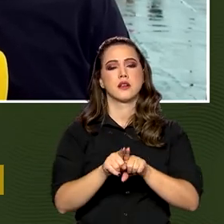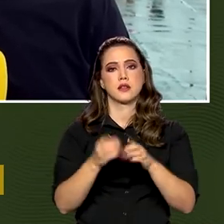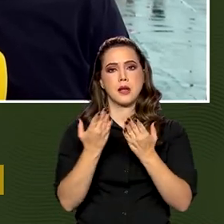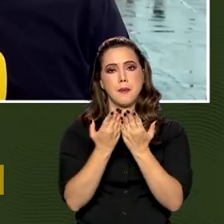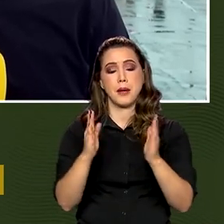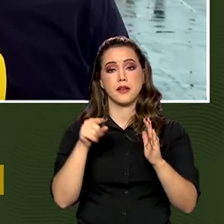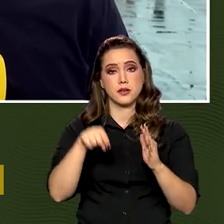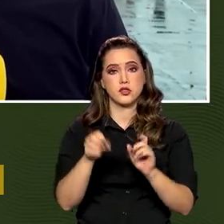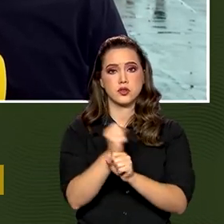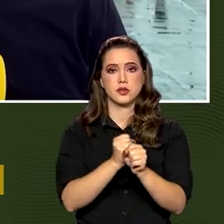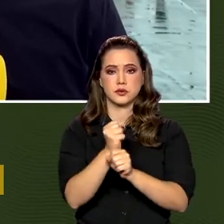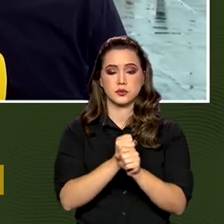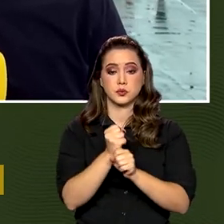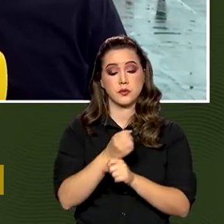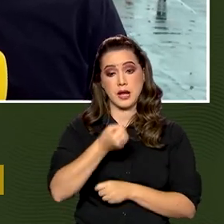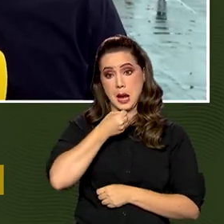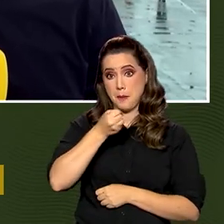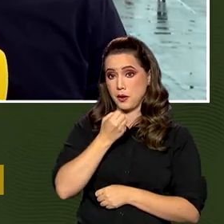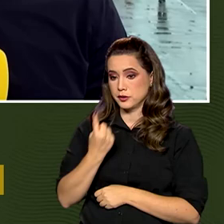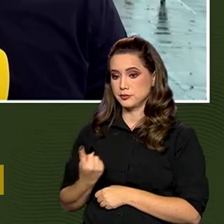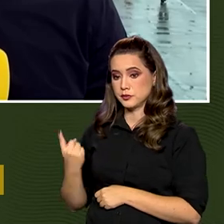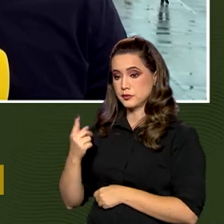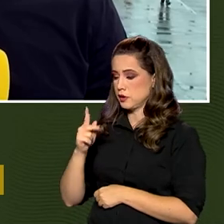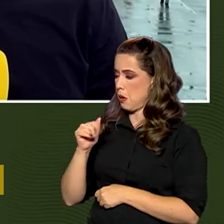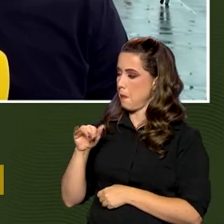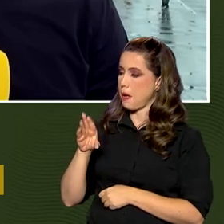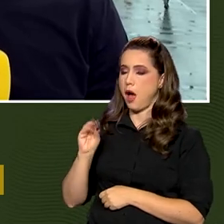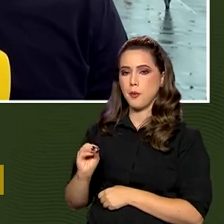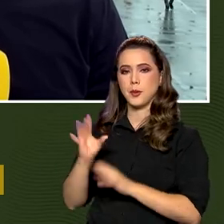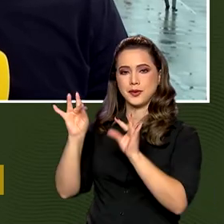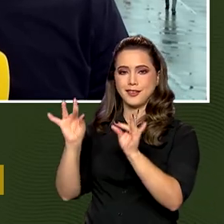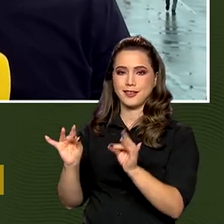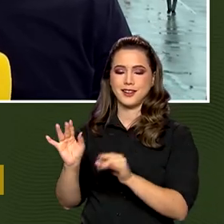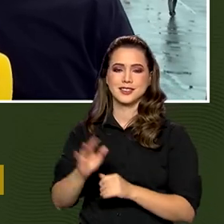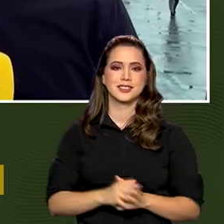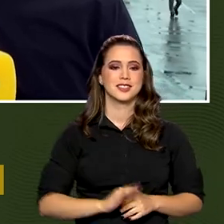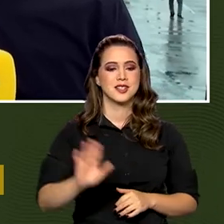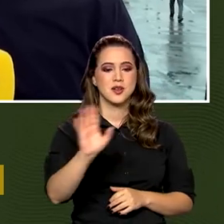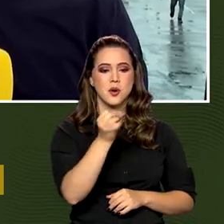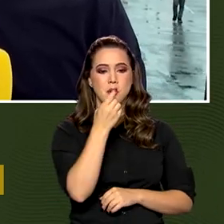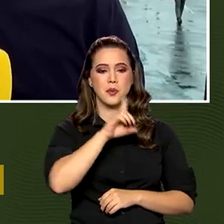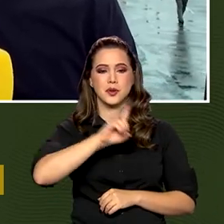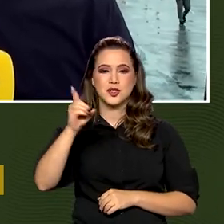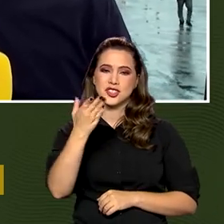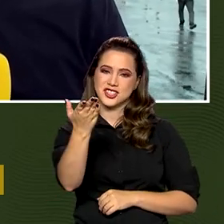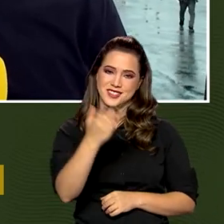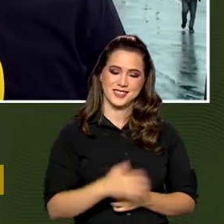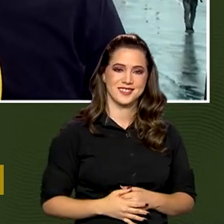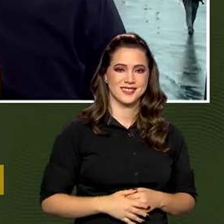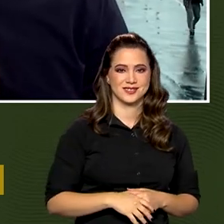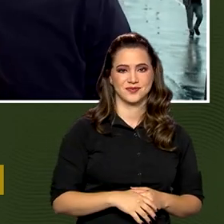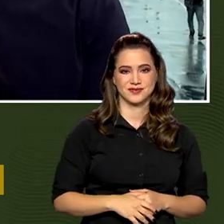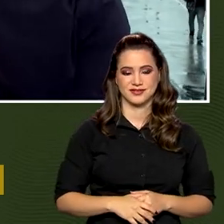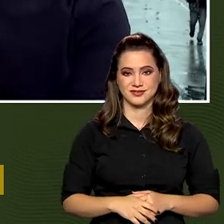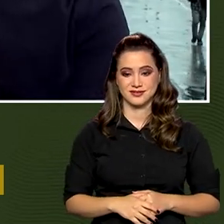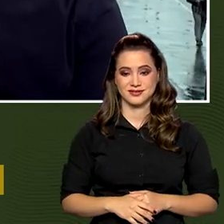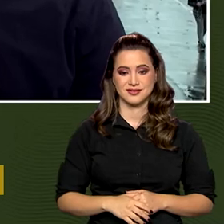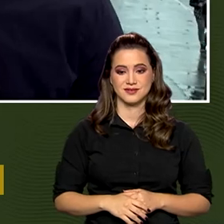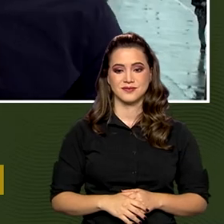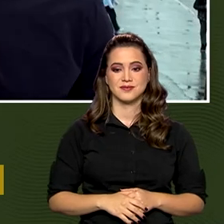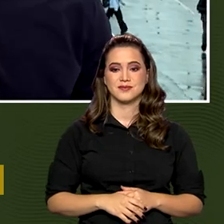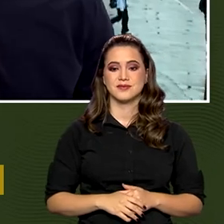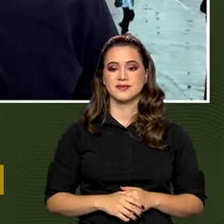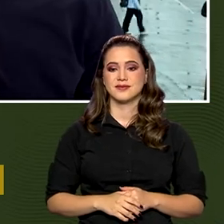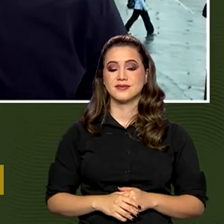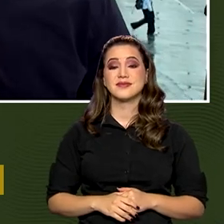esse ano. Repórter Paulo Mundim traz todas as informações para a gente. Bom dia, Pablo. Ela vai ou não vai?